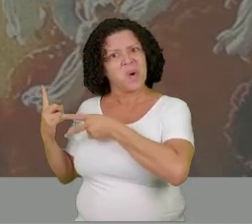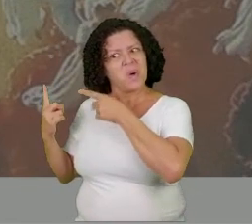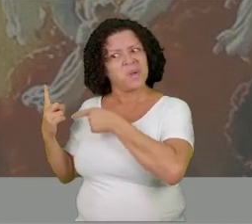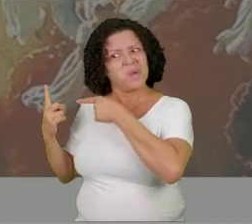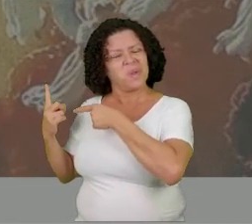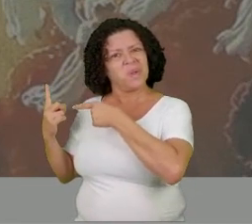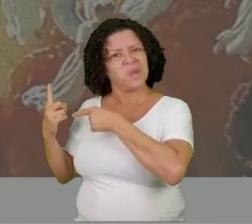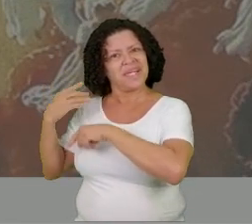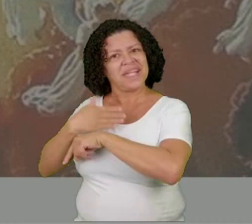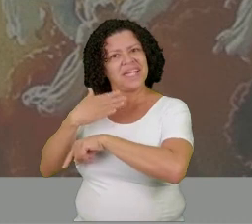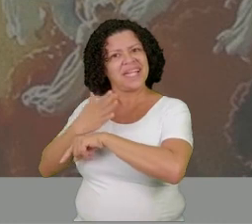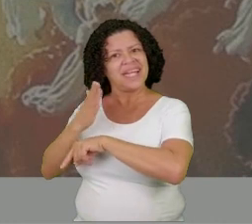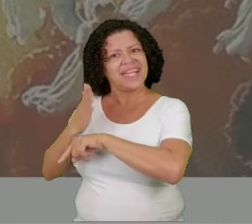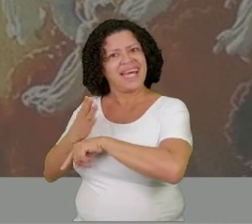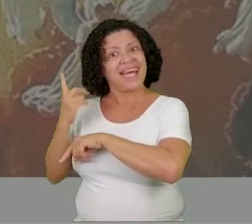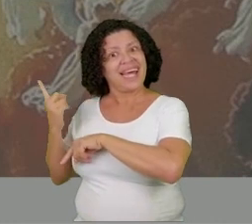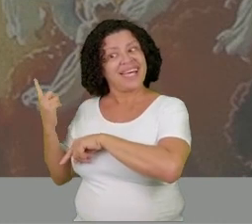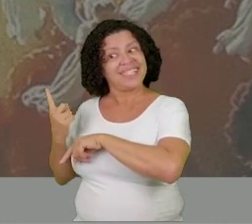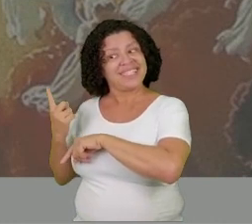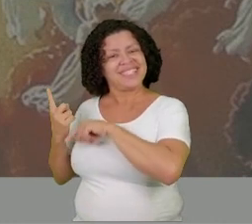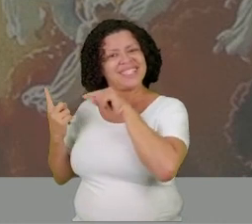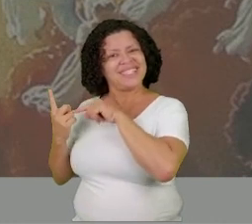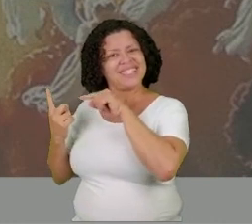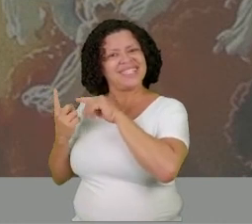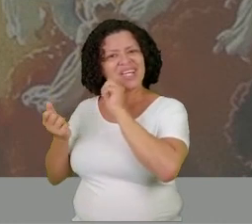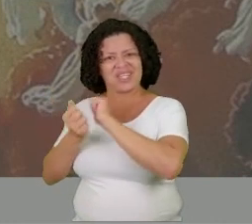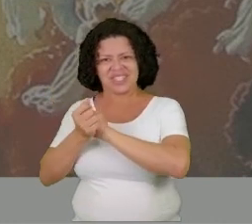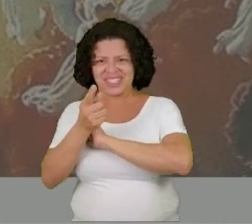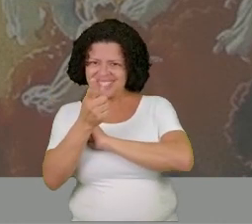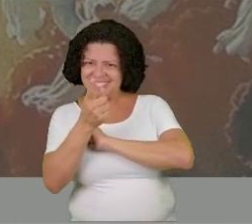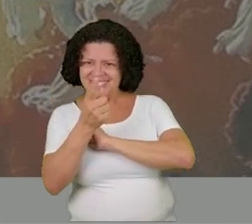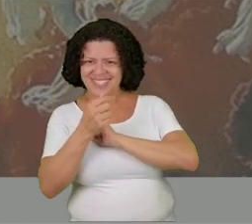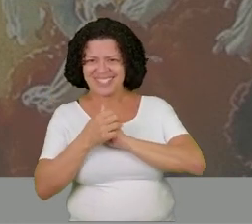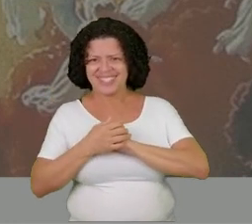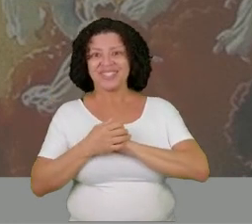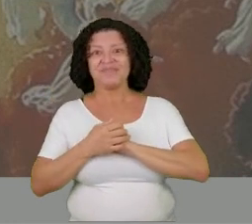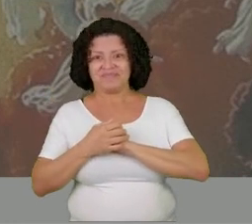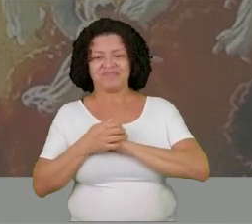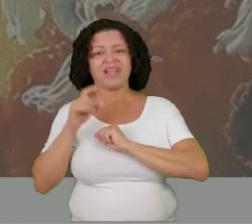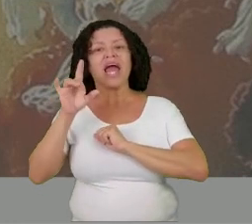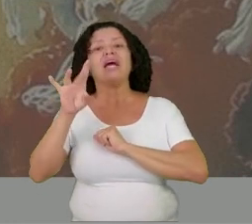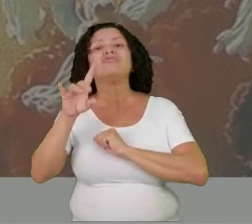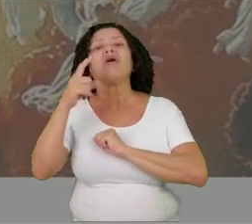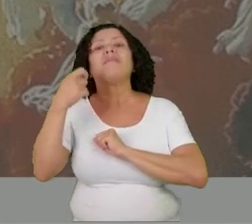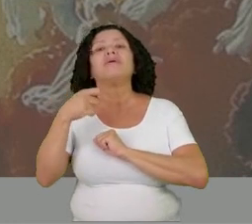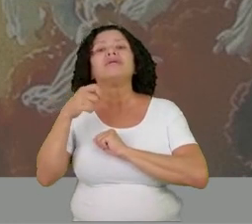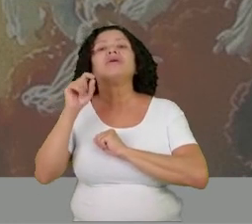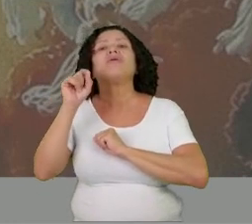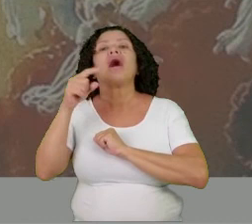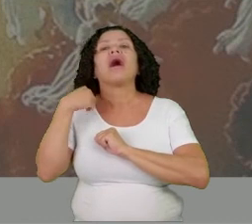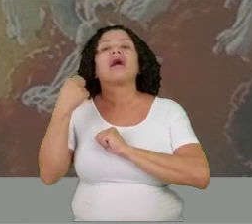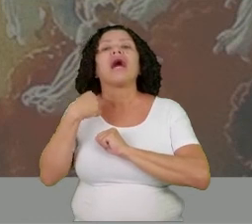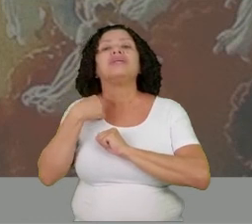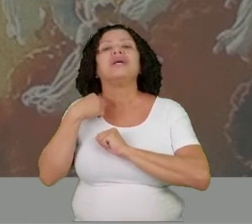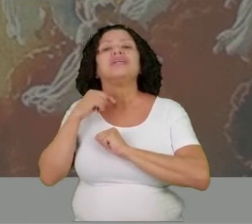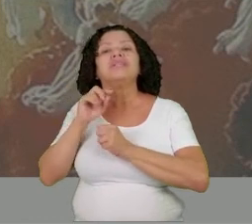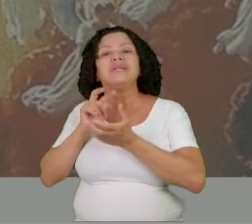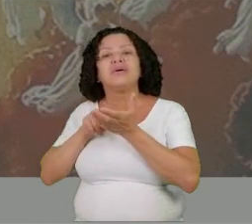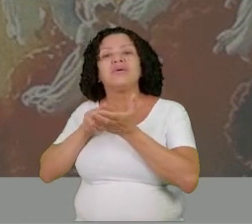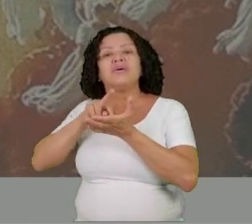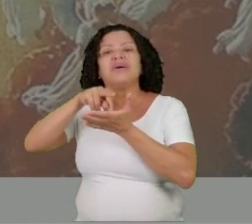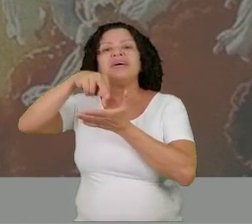somos capazes, eles estão todo o tempo aqui ao nosso dispor. Eles